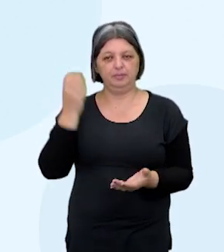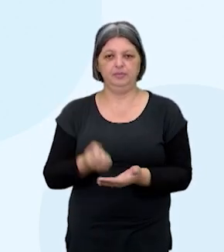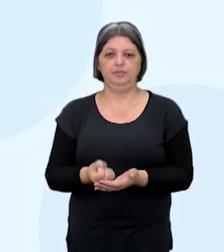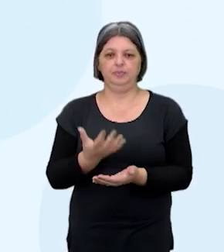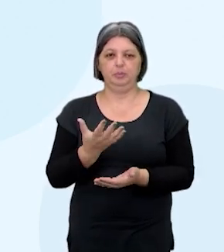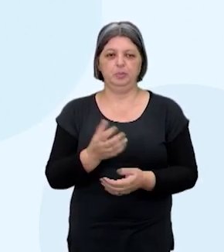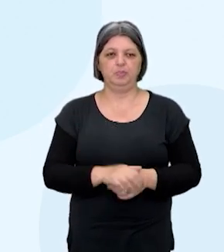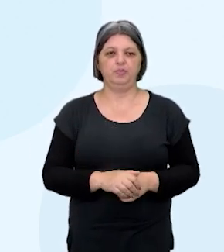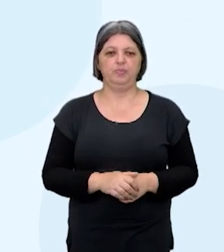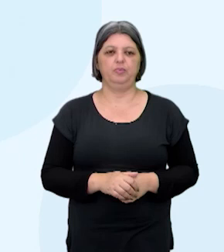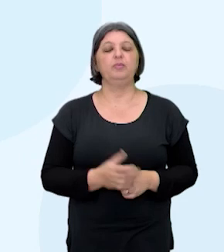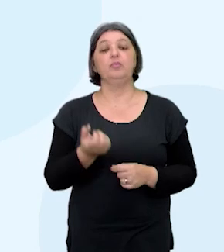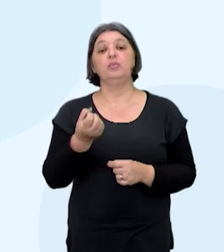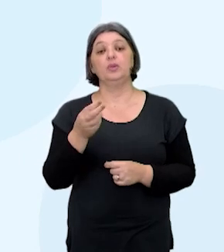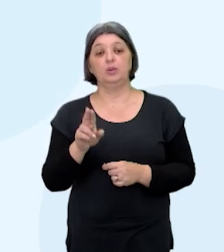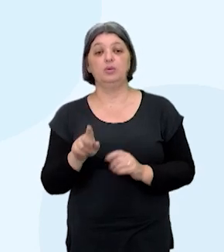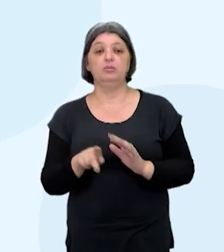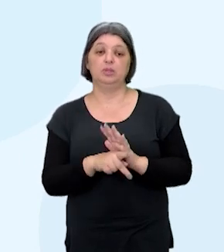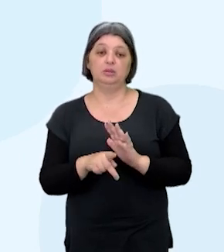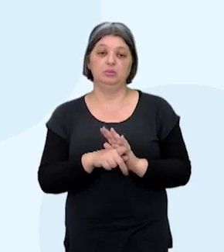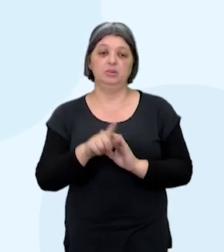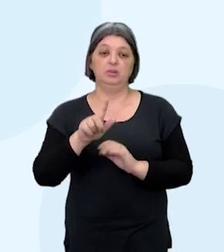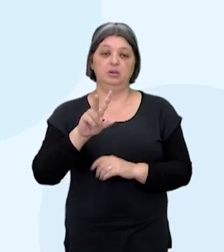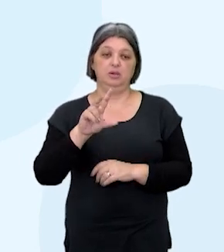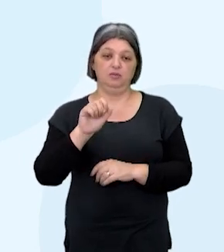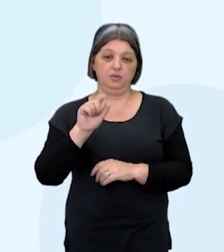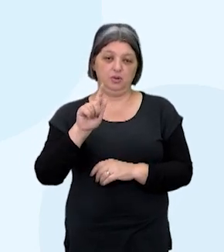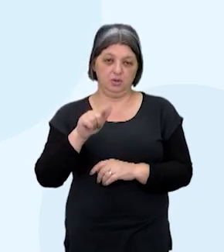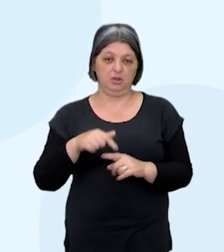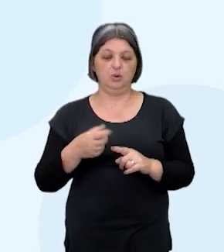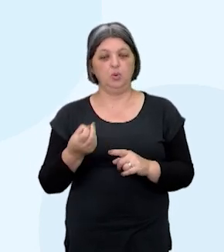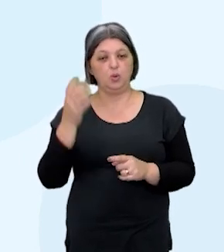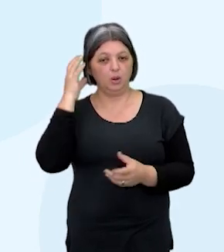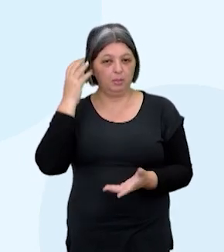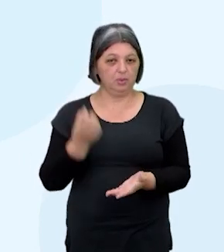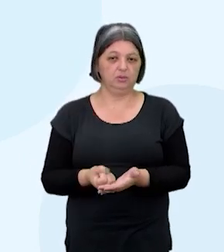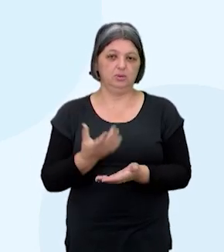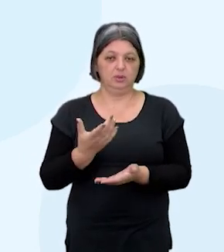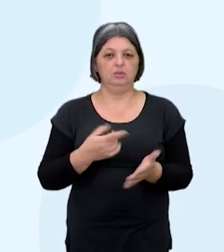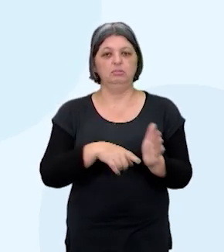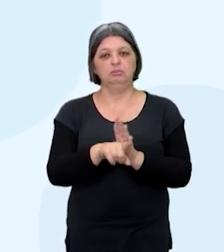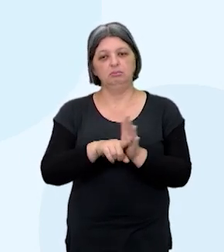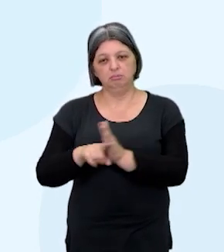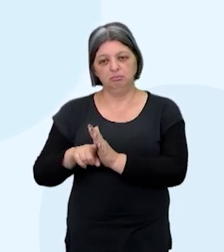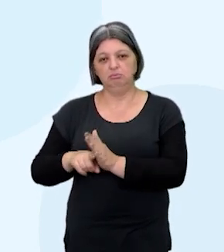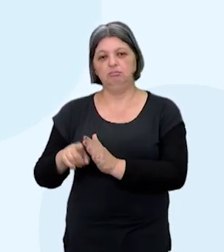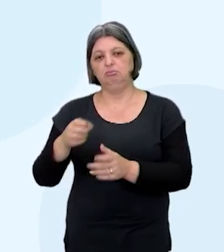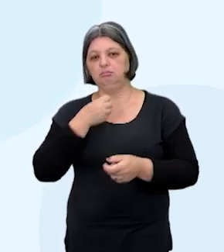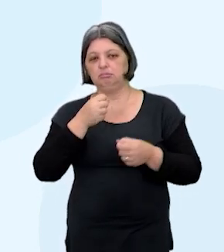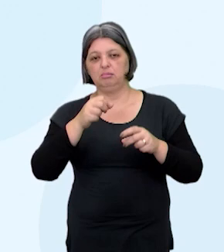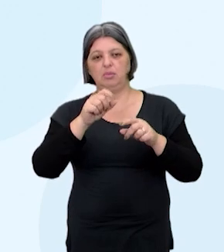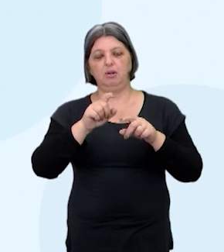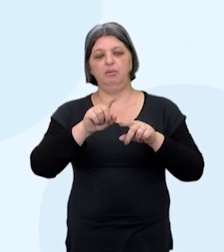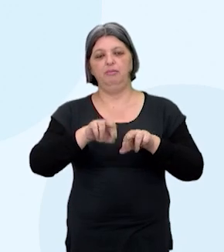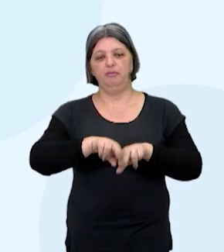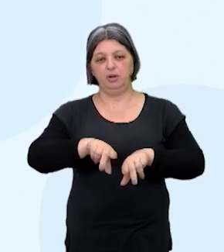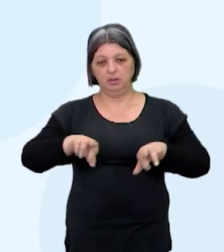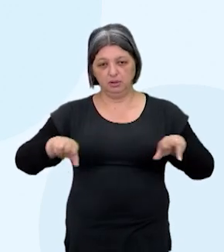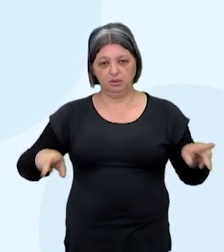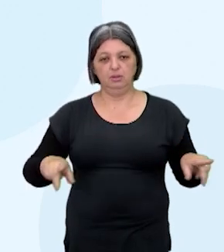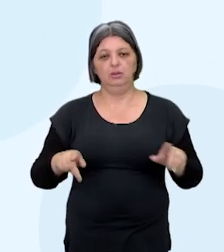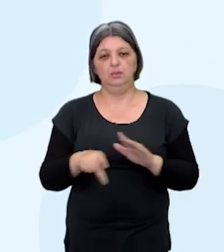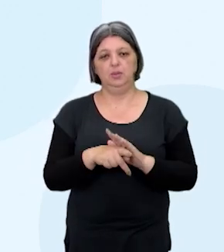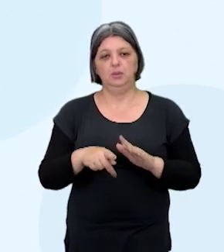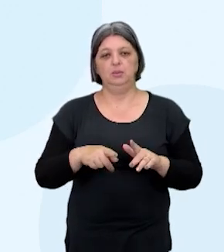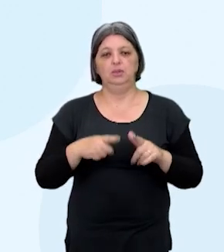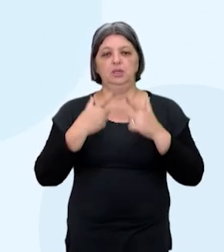vlog ou um podcast para veicular a entrevista sobre variedades linguísticas ou preconceito